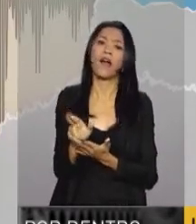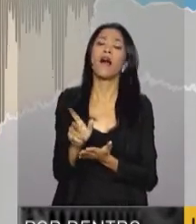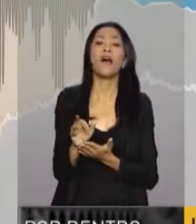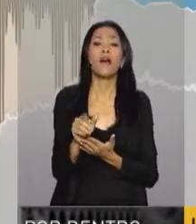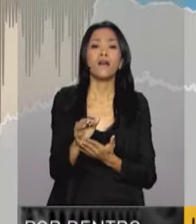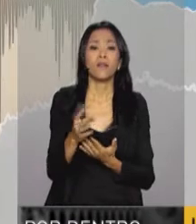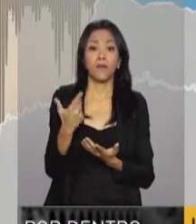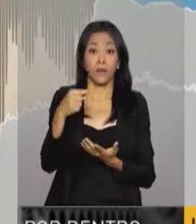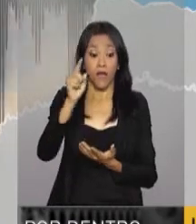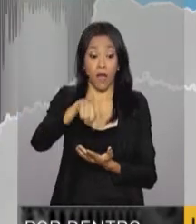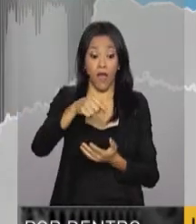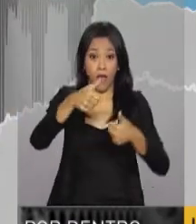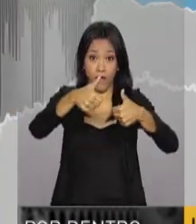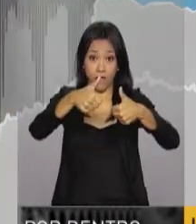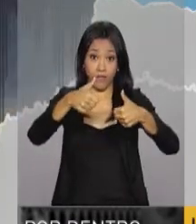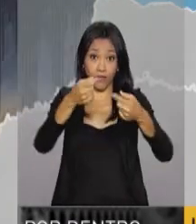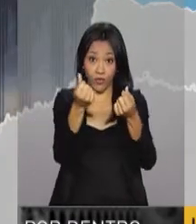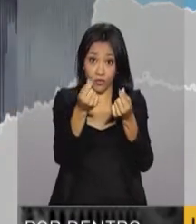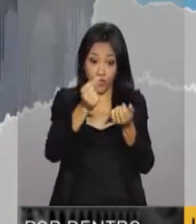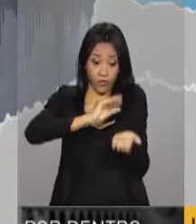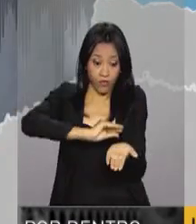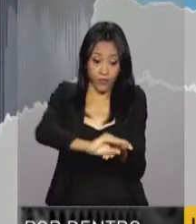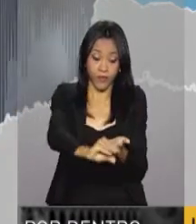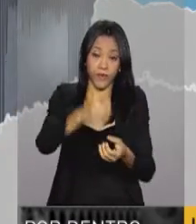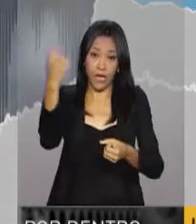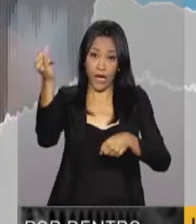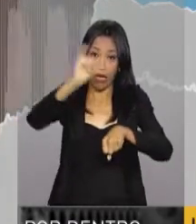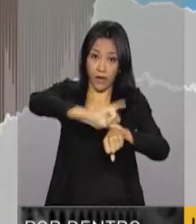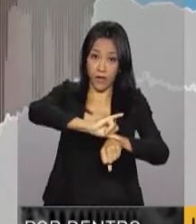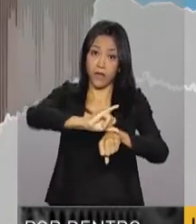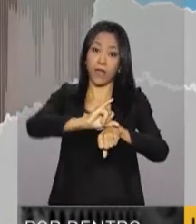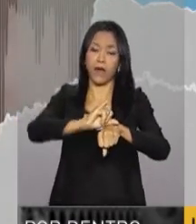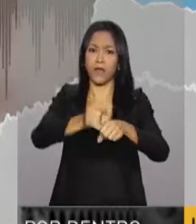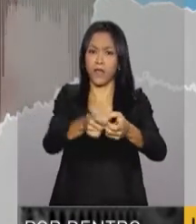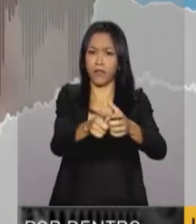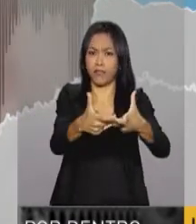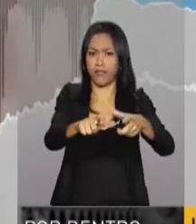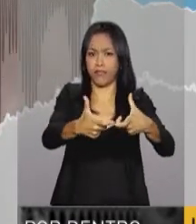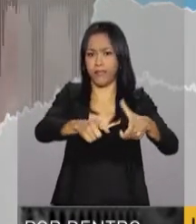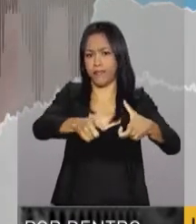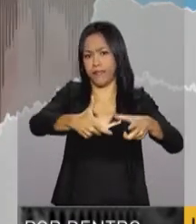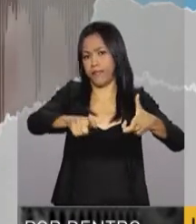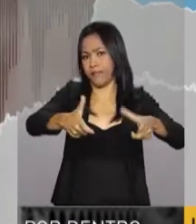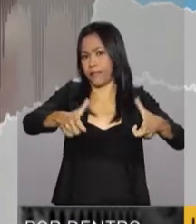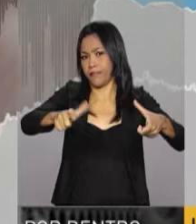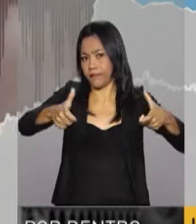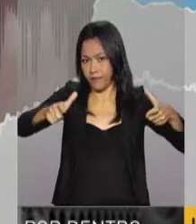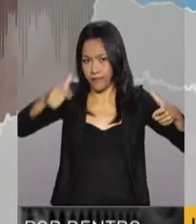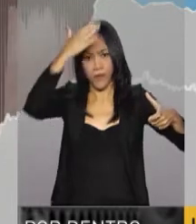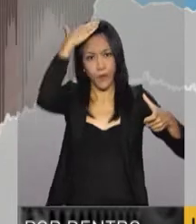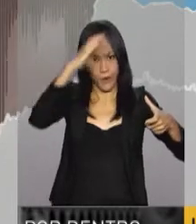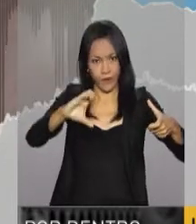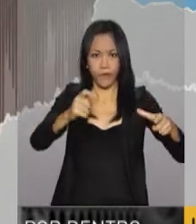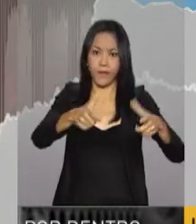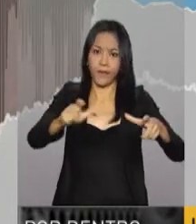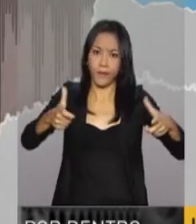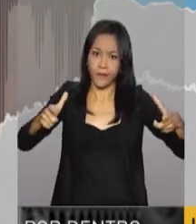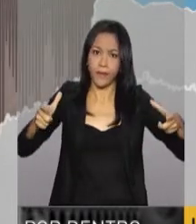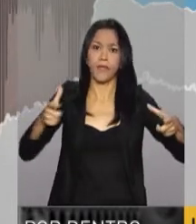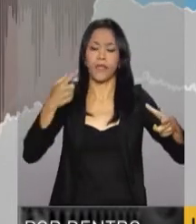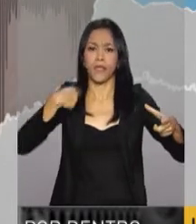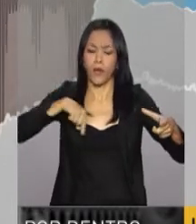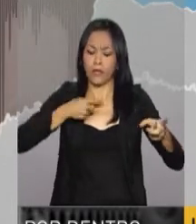capital e há também na região metropolitana um crescimento desenfreado aqui da população a gente percebe isso muito é